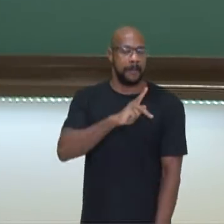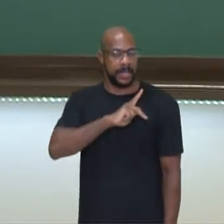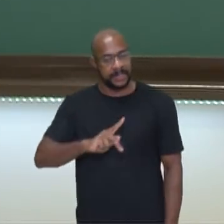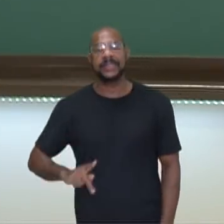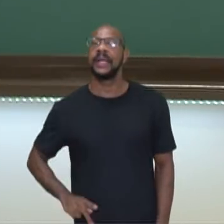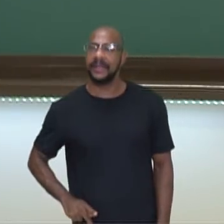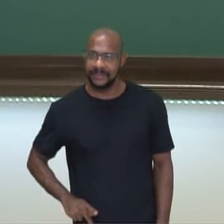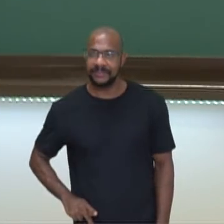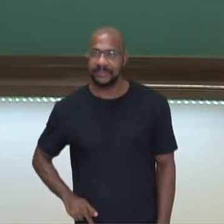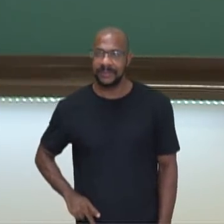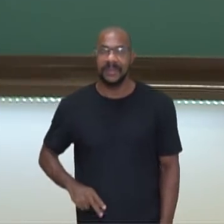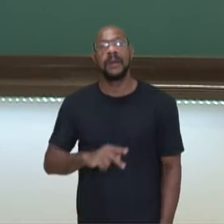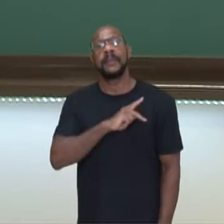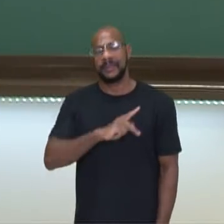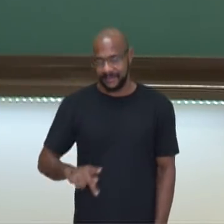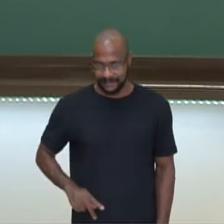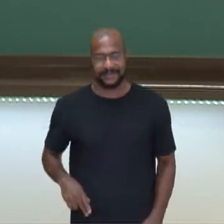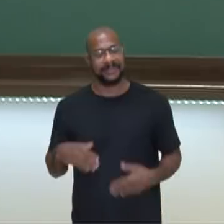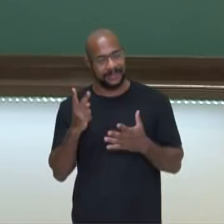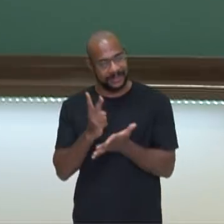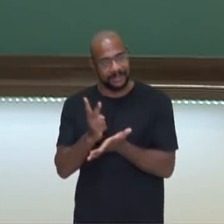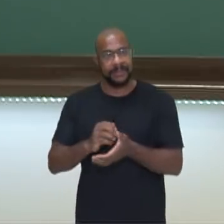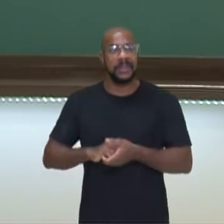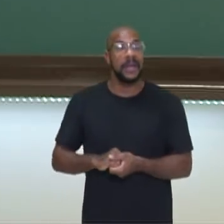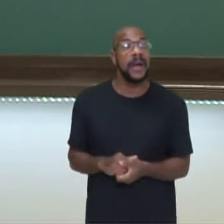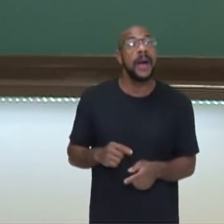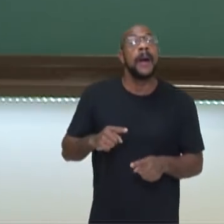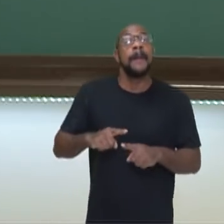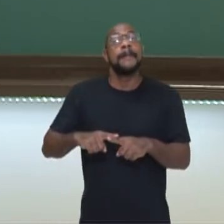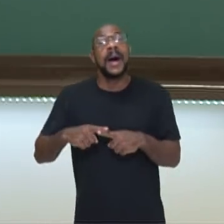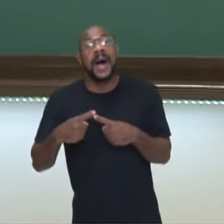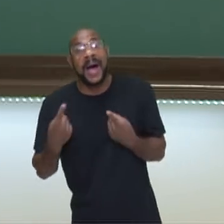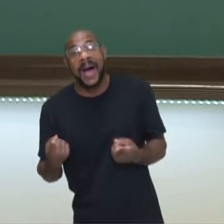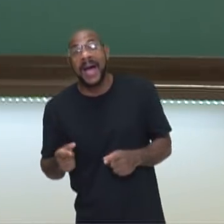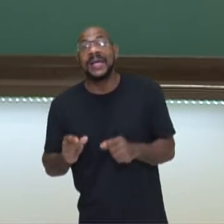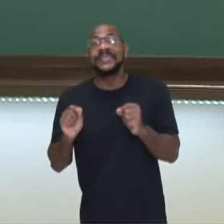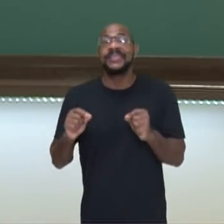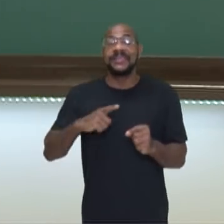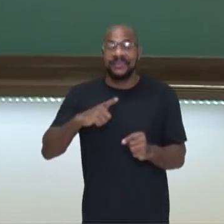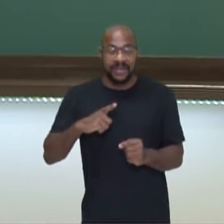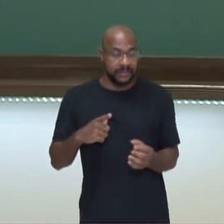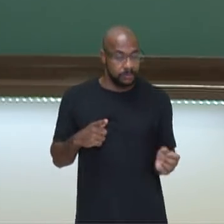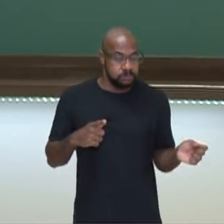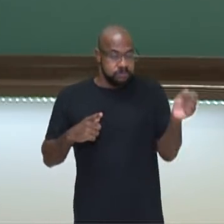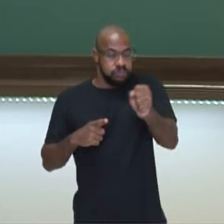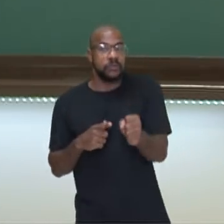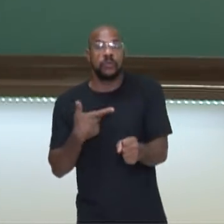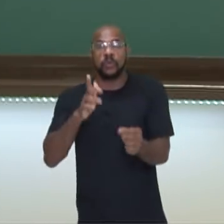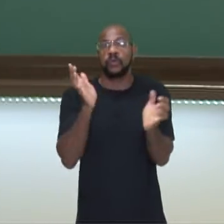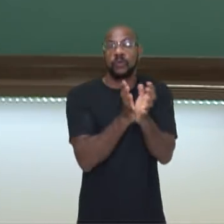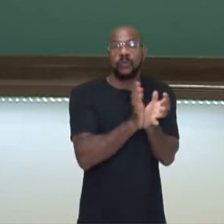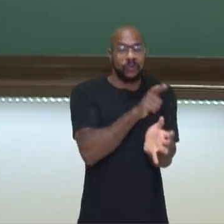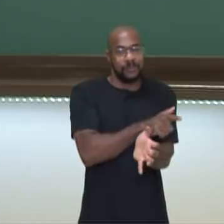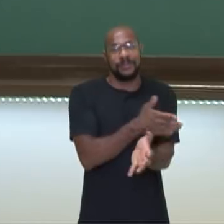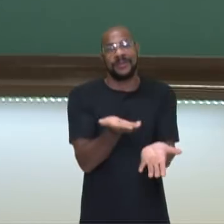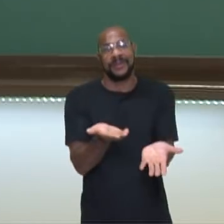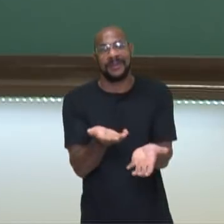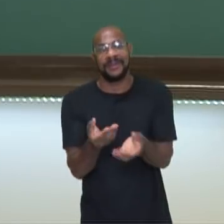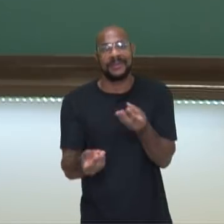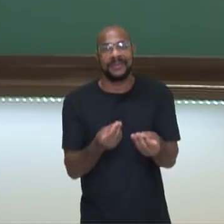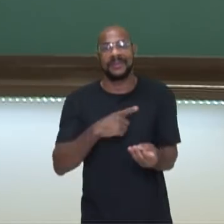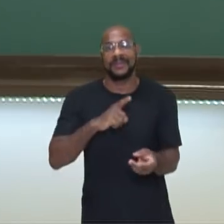do mesmo time. Mas e se entrasse alguém da oposição? Foi criada uma espécie de